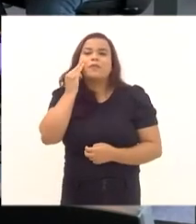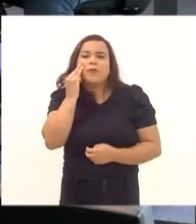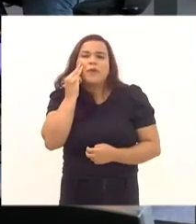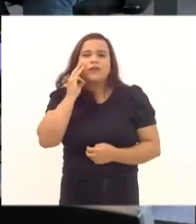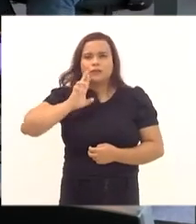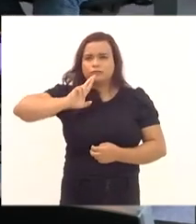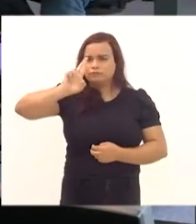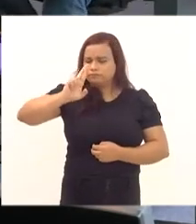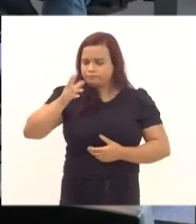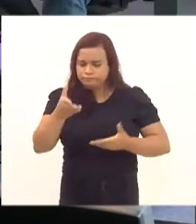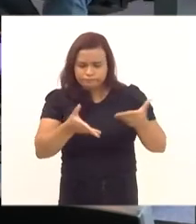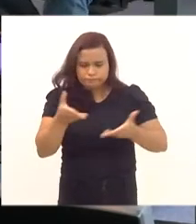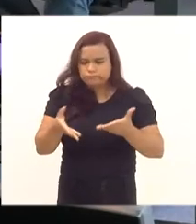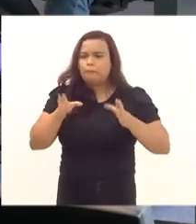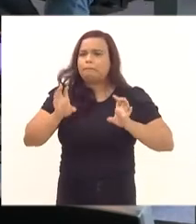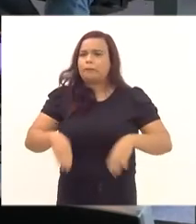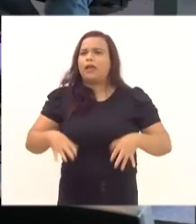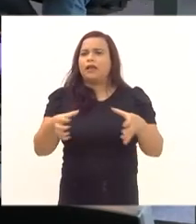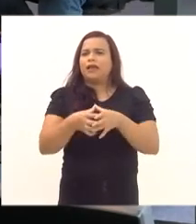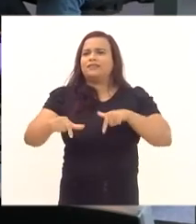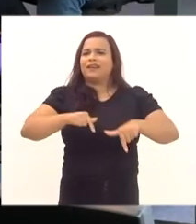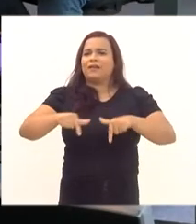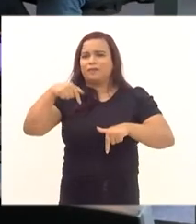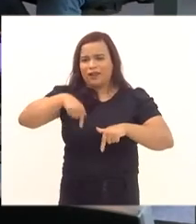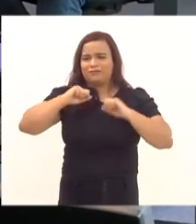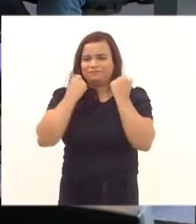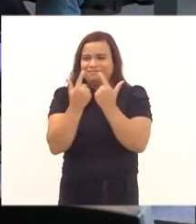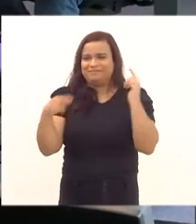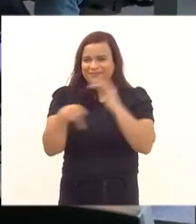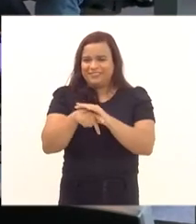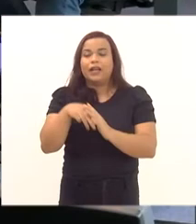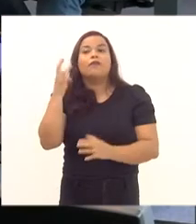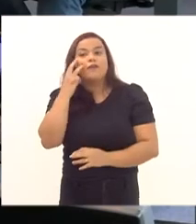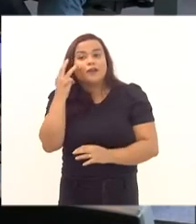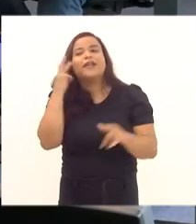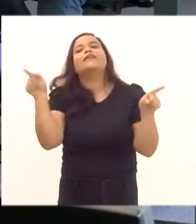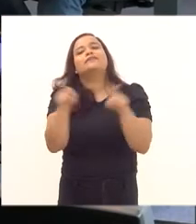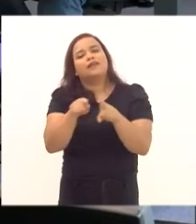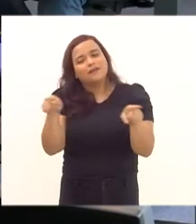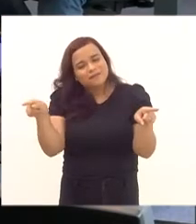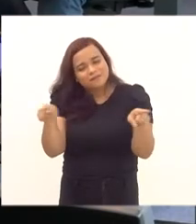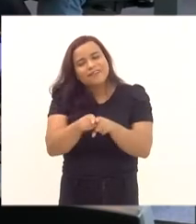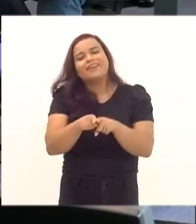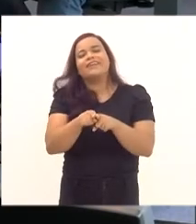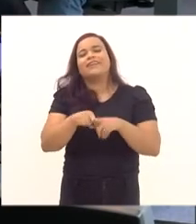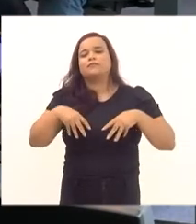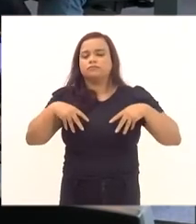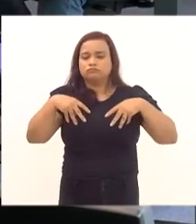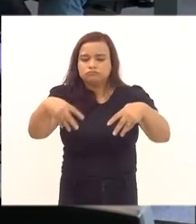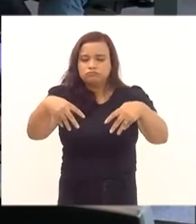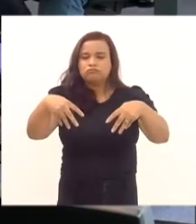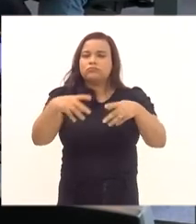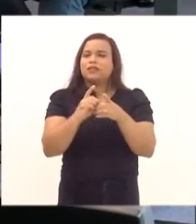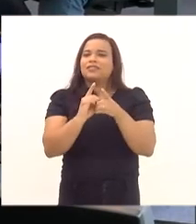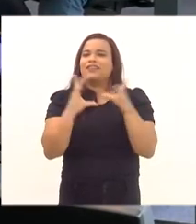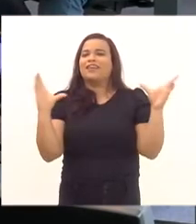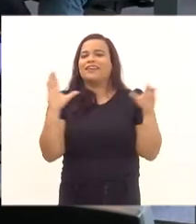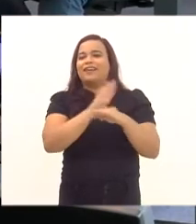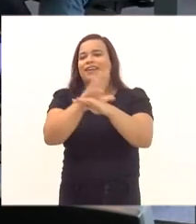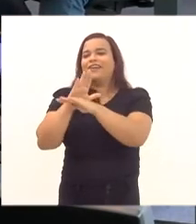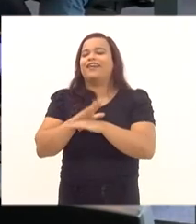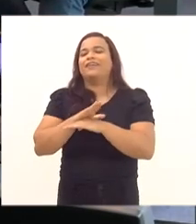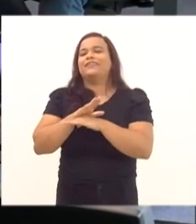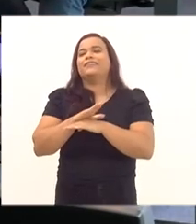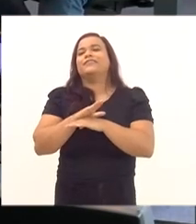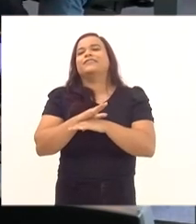a comissão de trabalho aqui da alerj e waldeck também ela na frente democrática pela comunicação